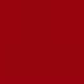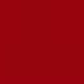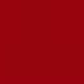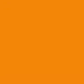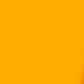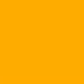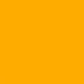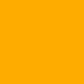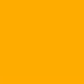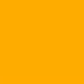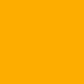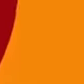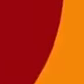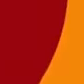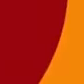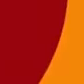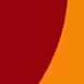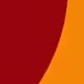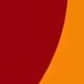Bosco Carneiro!